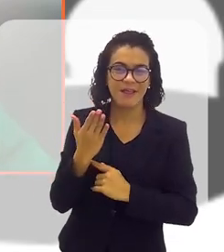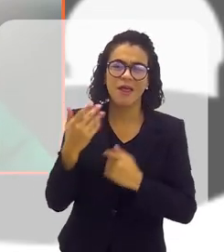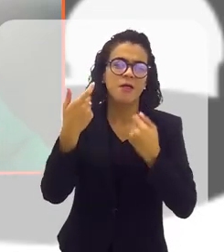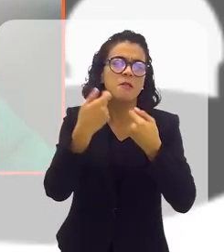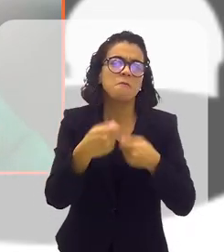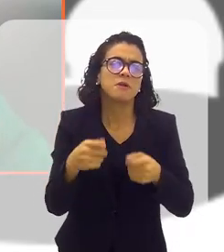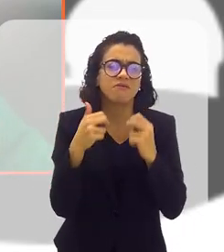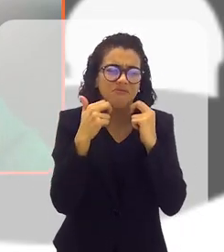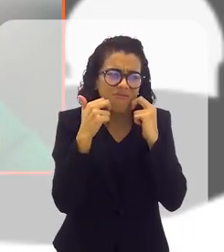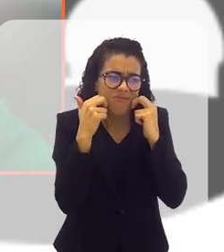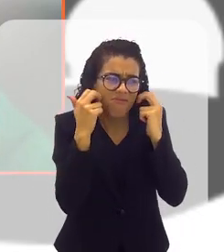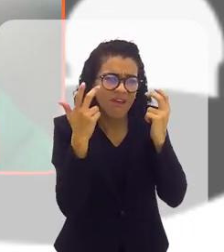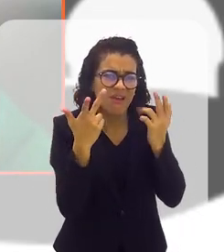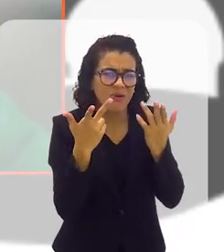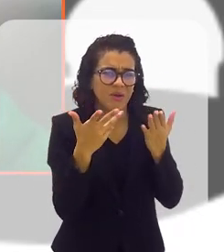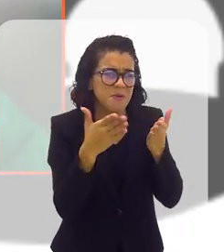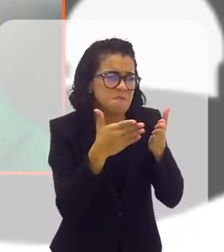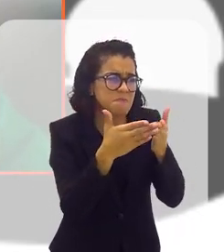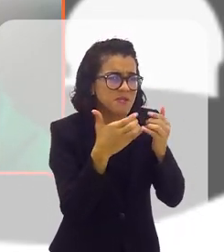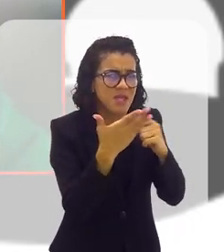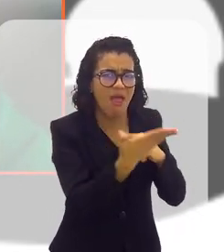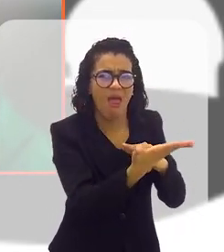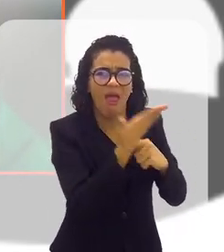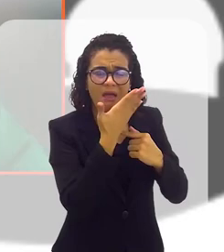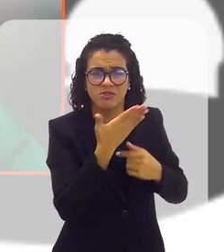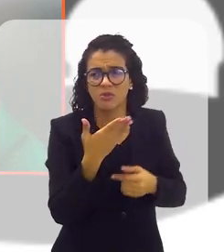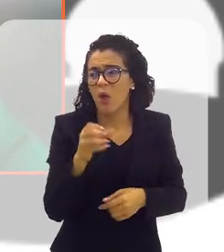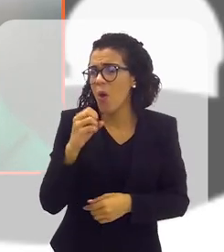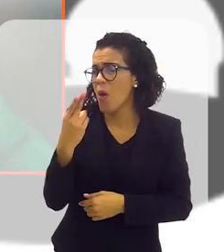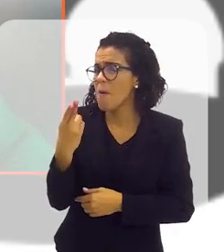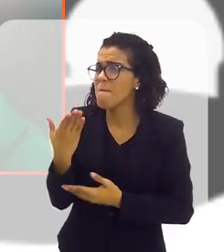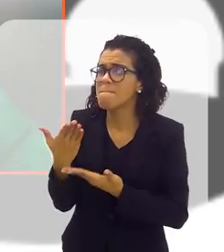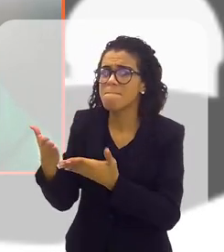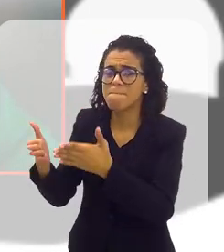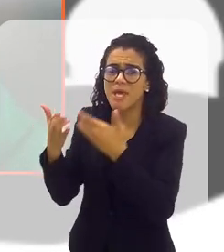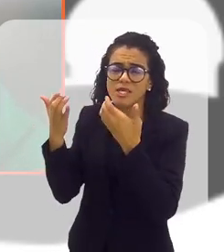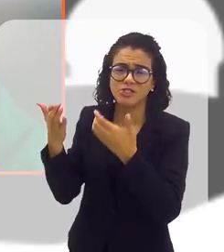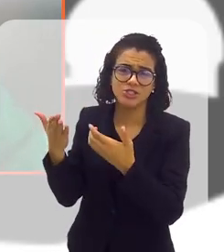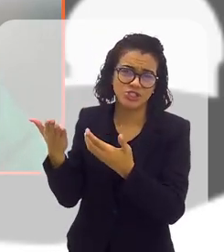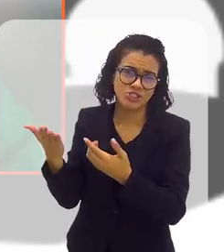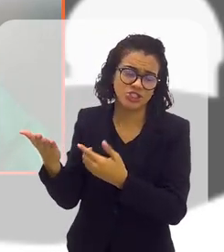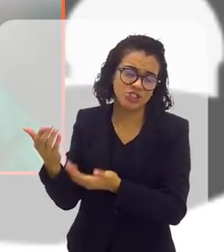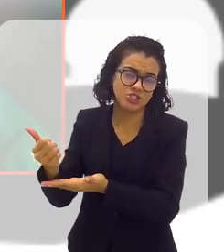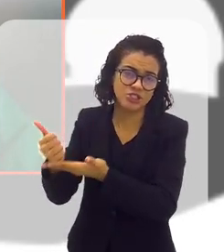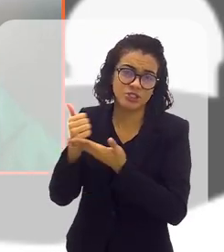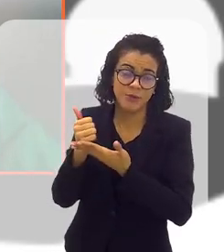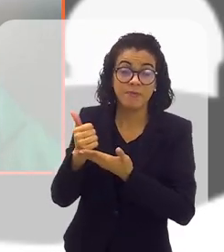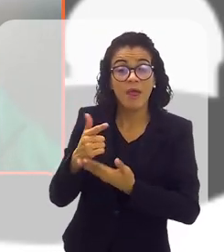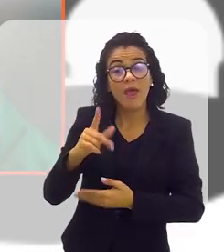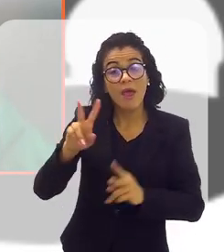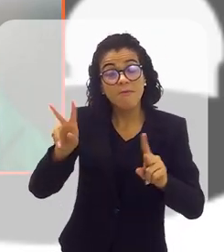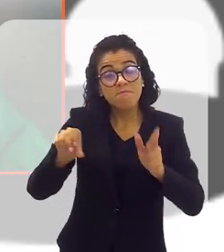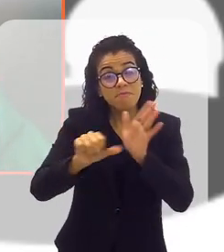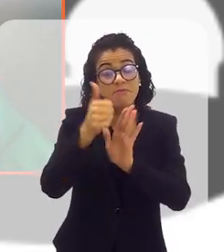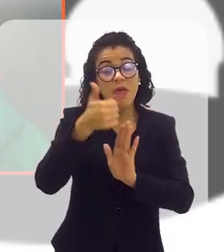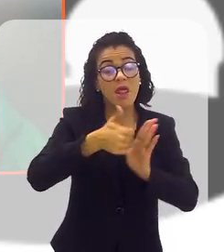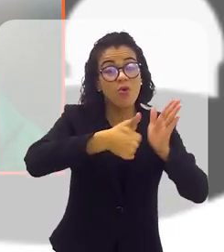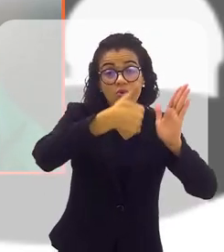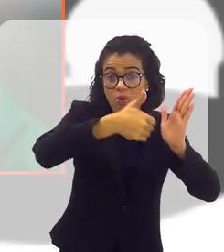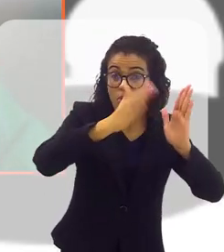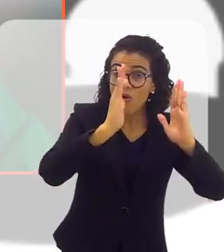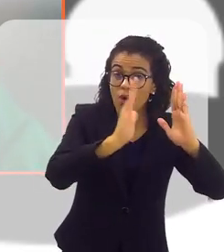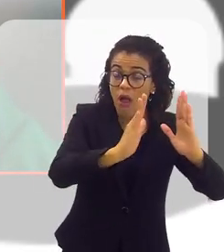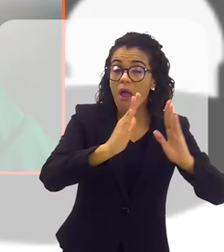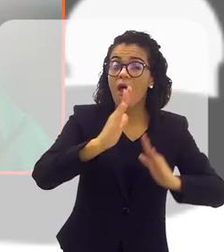gente não precisa ter vergonha de pedir ajuda, de pedir auxílio. Então, é acreditar primeiro no seu